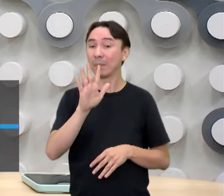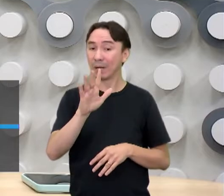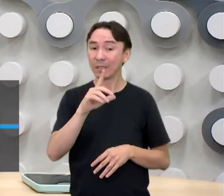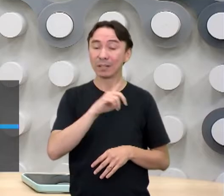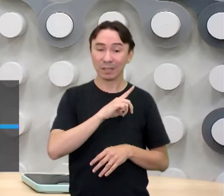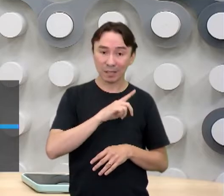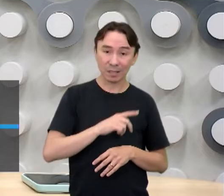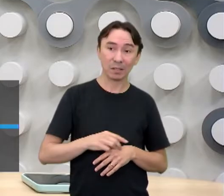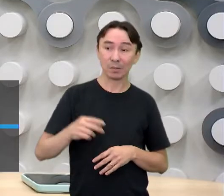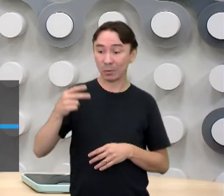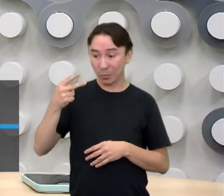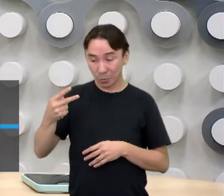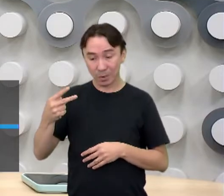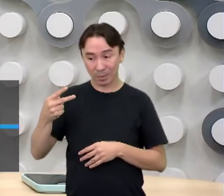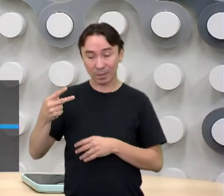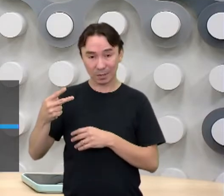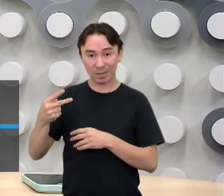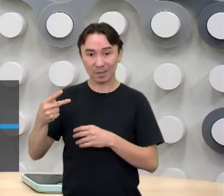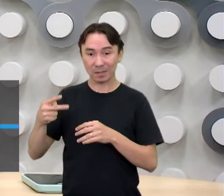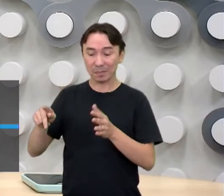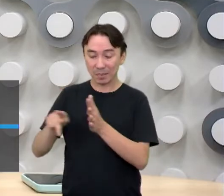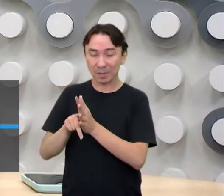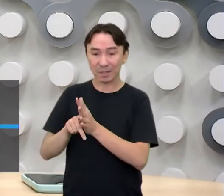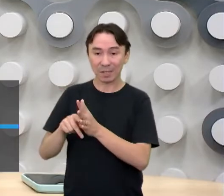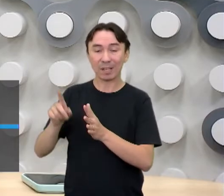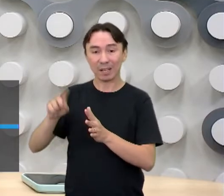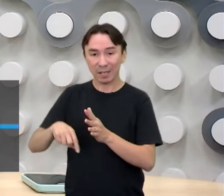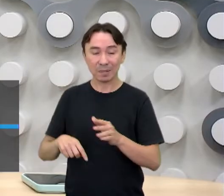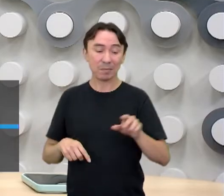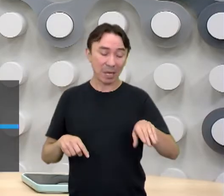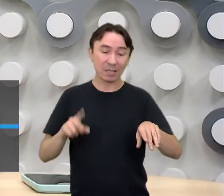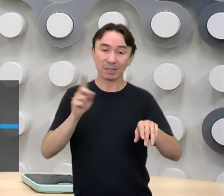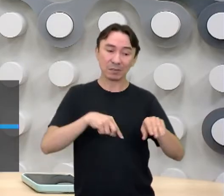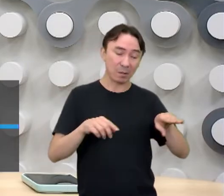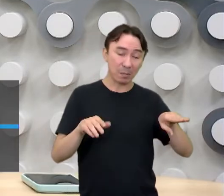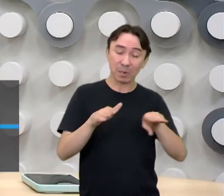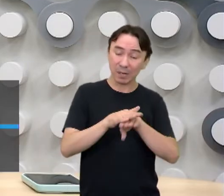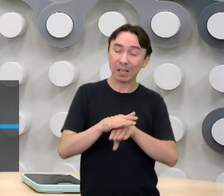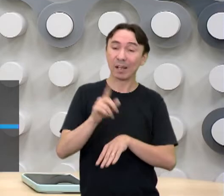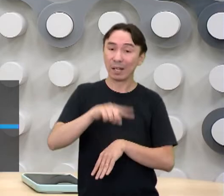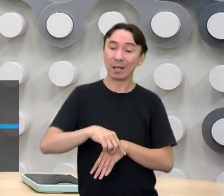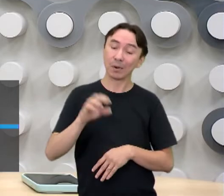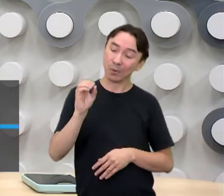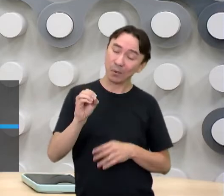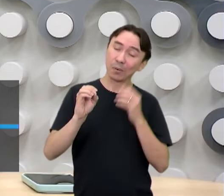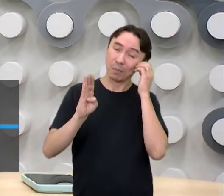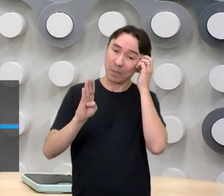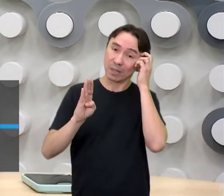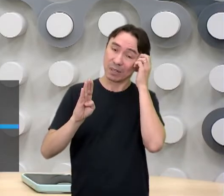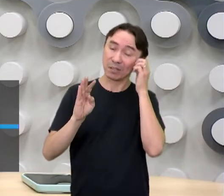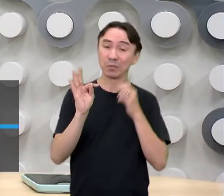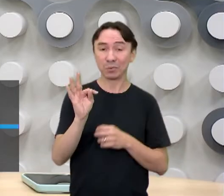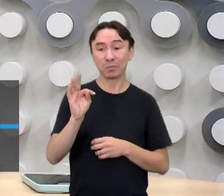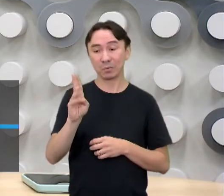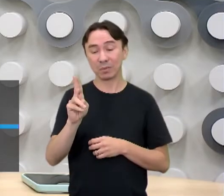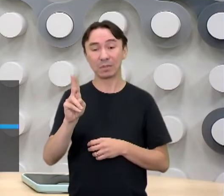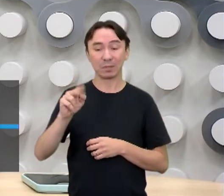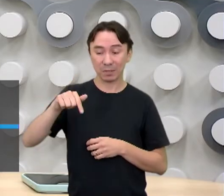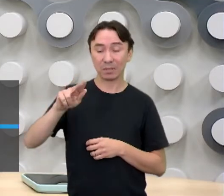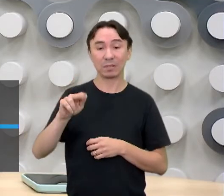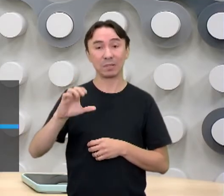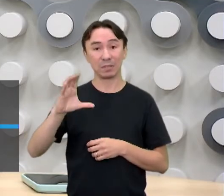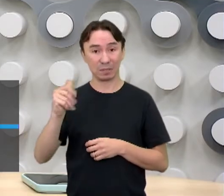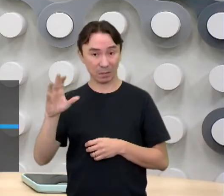continentais, aí nós temos aí o que chamamos de obducção, tá certo? Então, assim, quando é uma placa continental